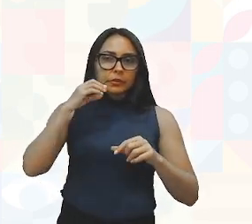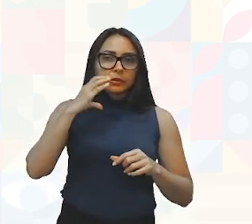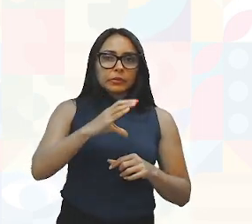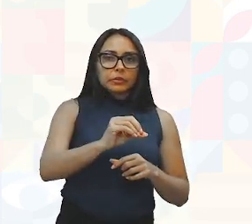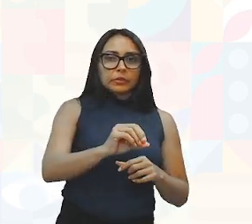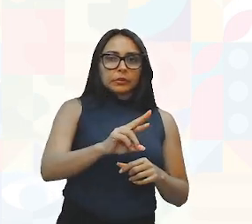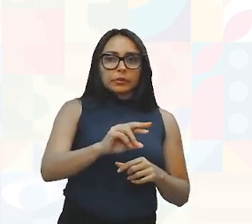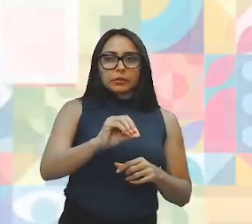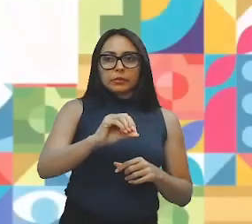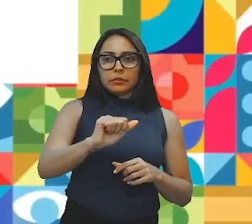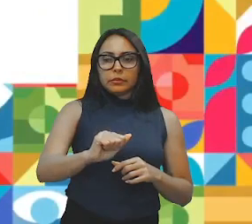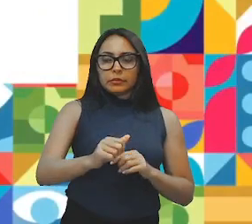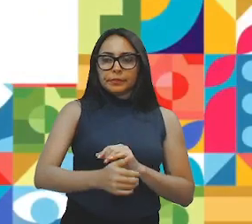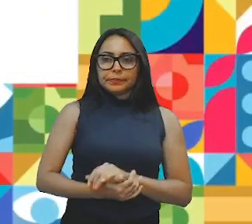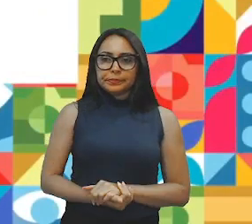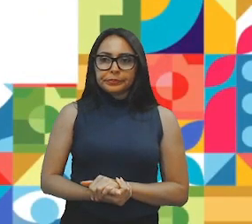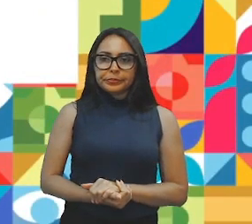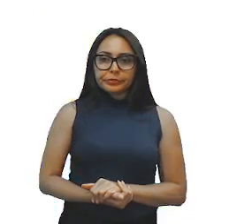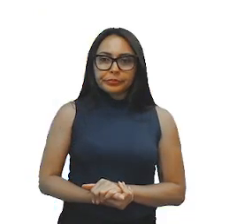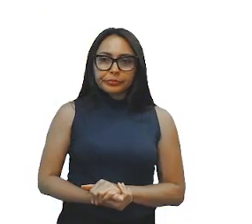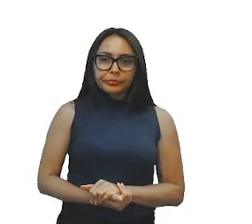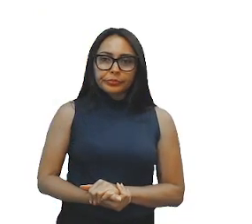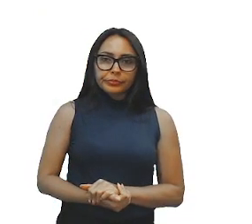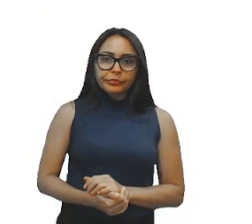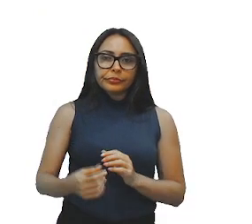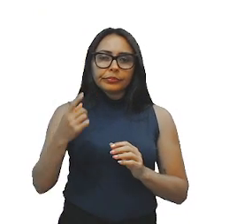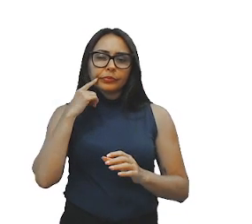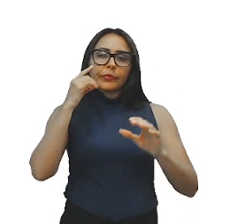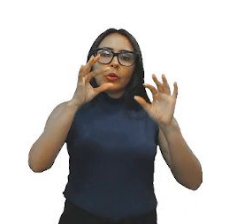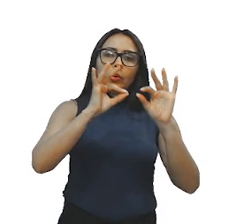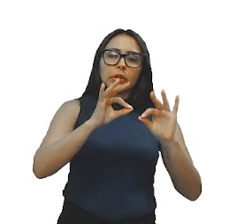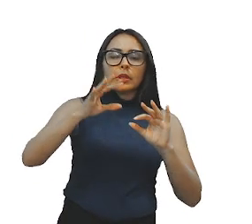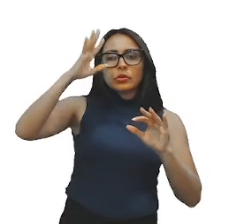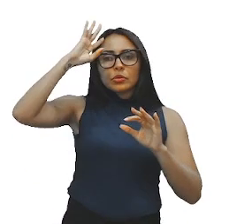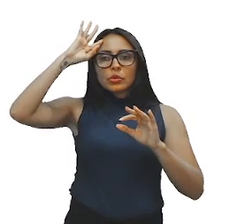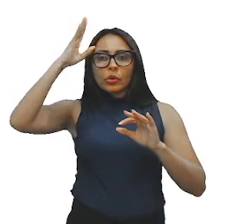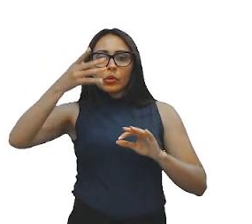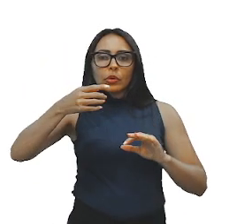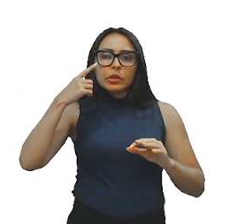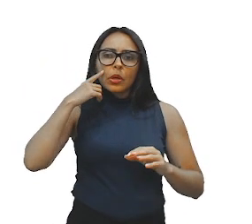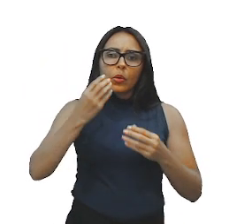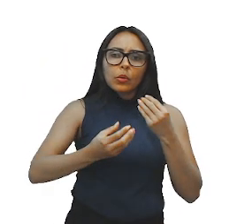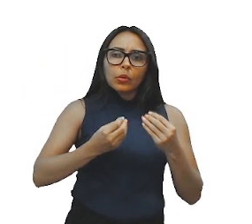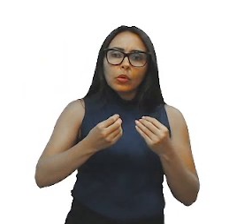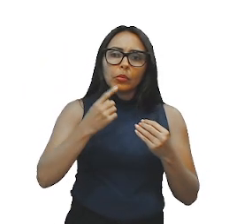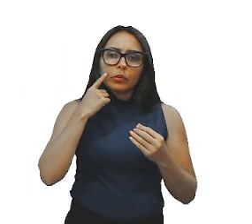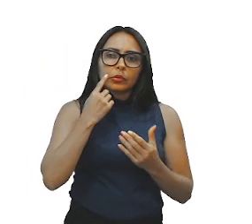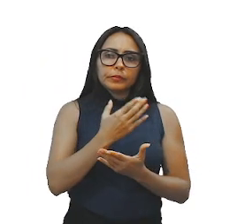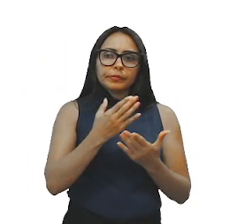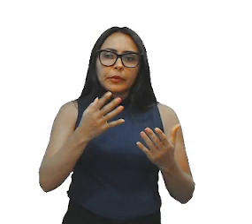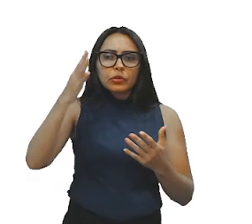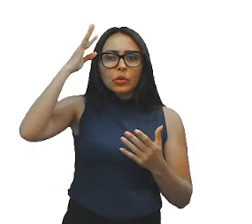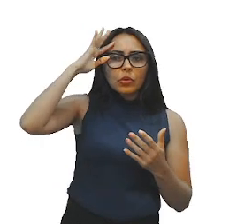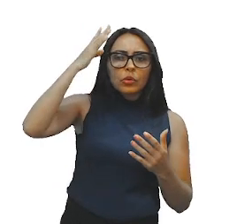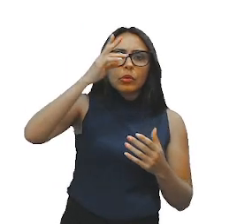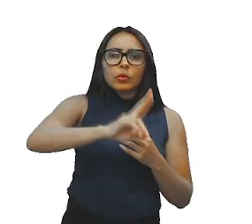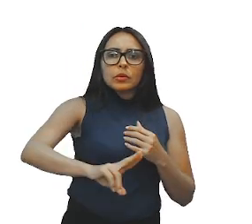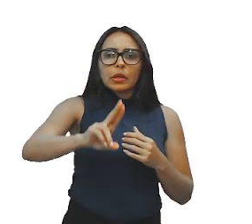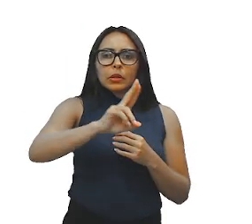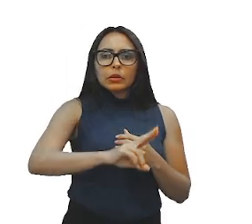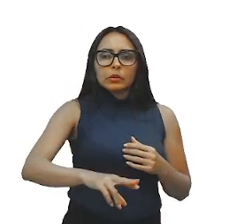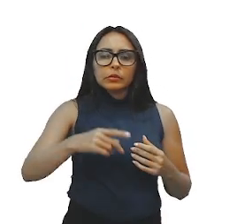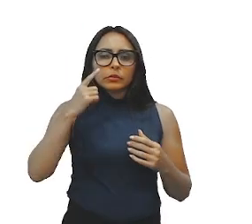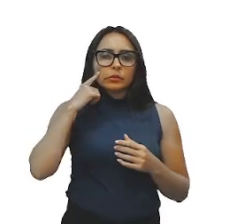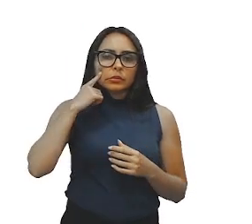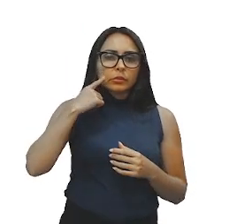programa. Automatizar soluções. Como automatizar soluções? Quando você automatiza soluções